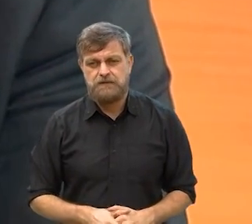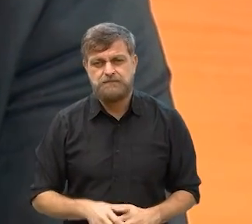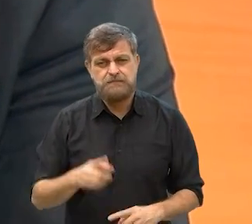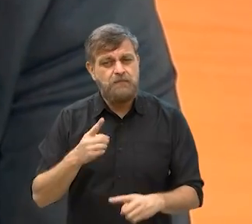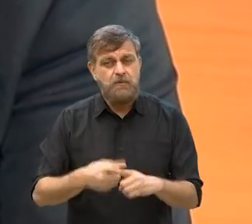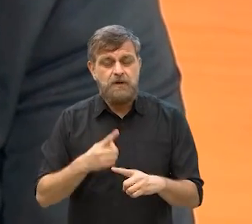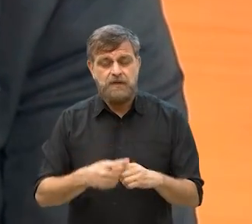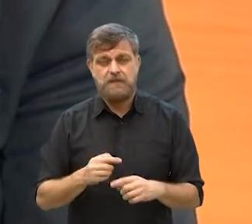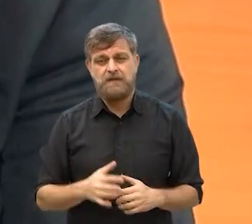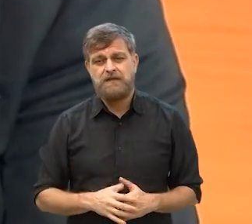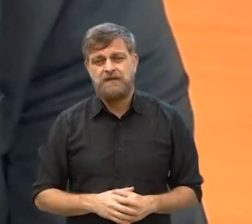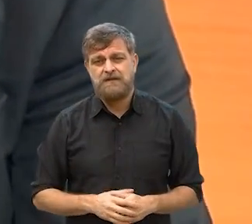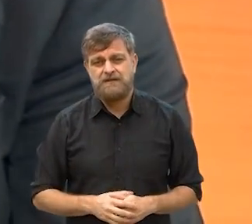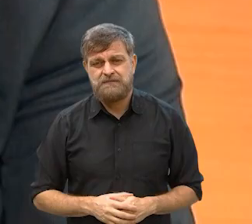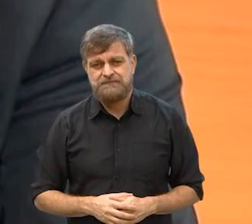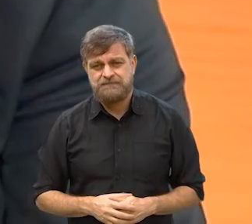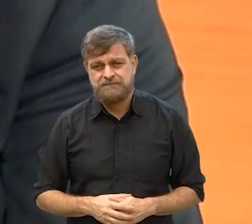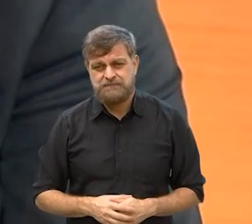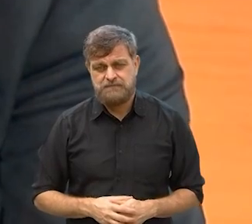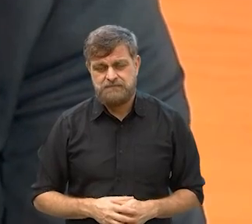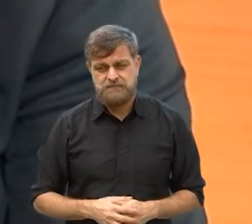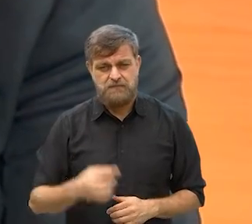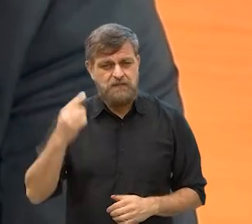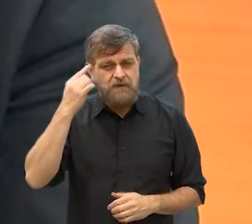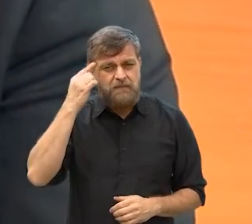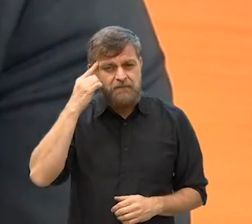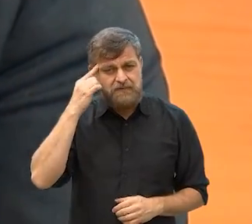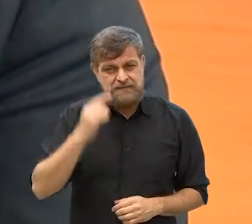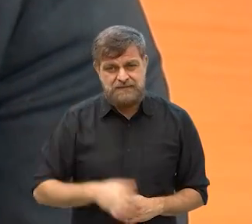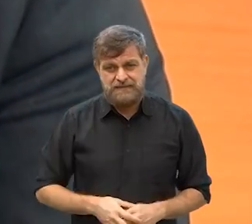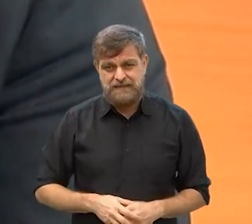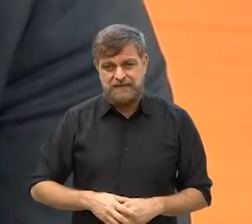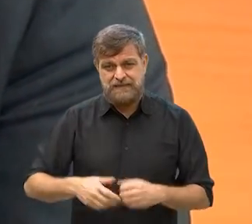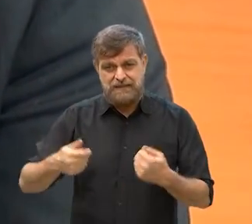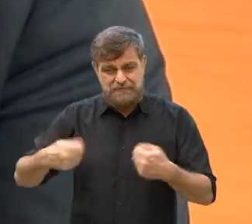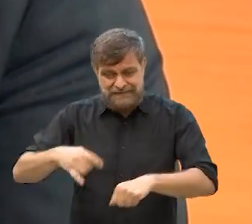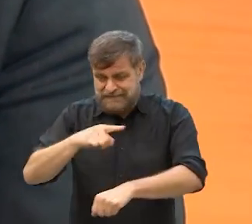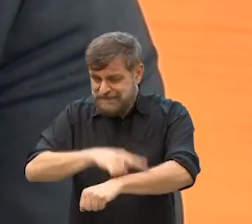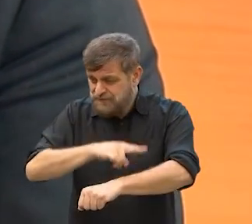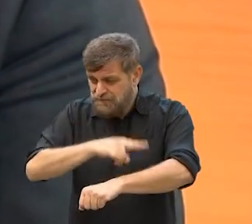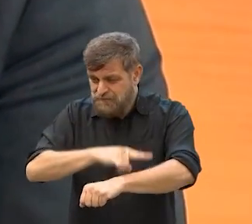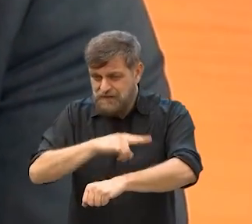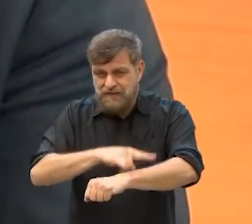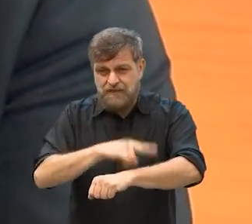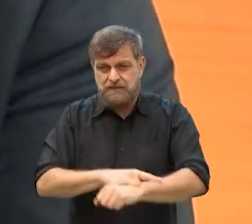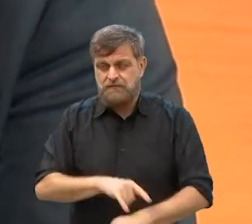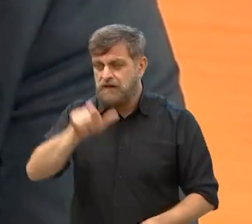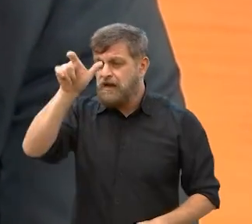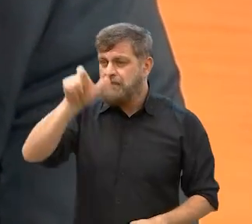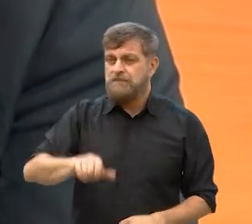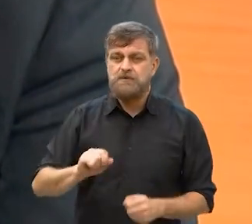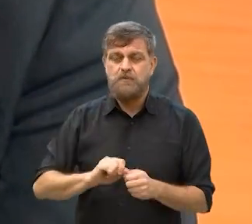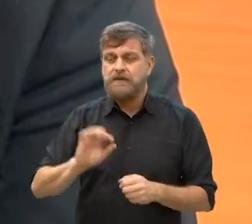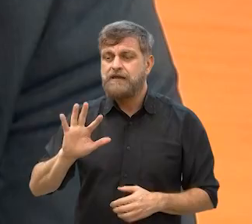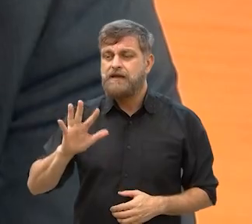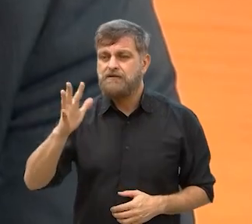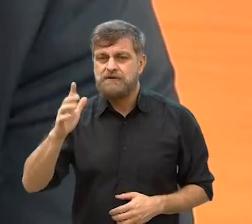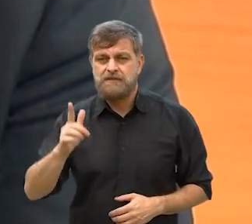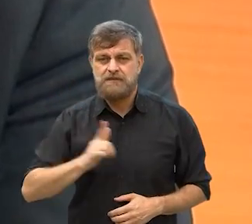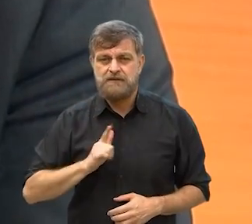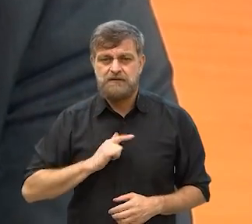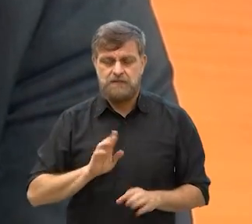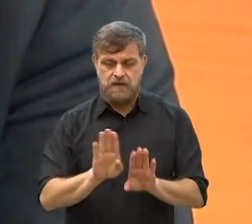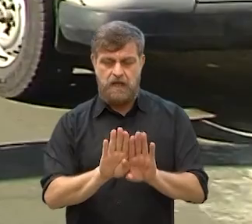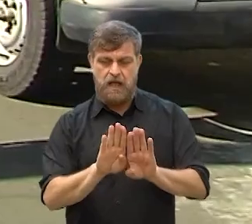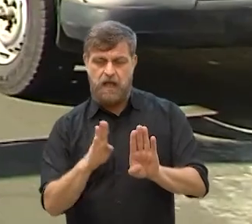porque nessa questão de necessidade, a pessoa acaba abrindo a